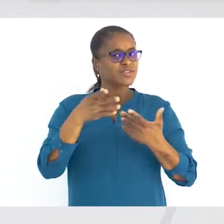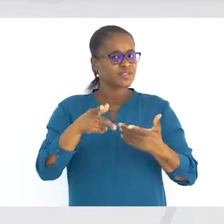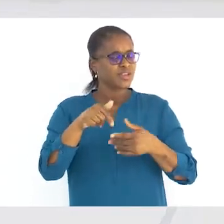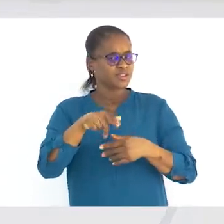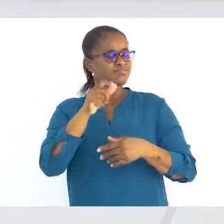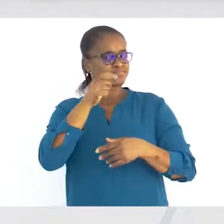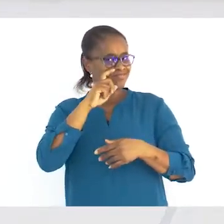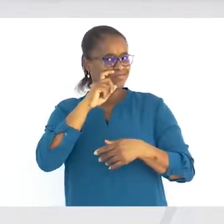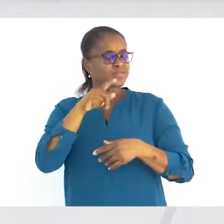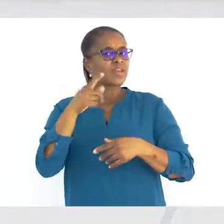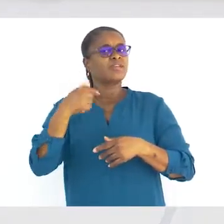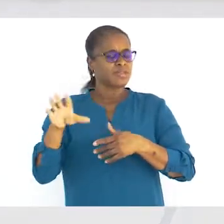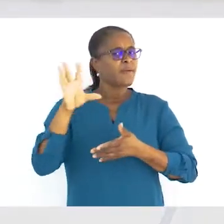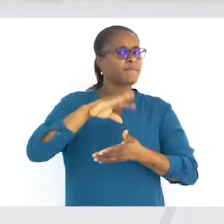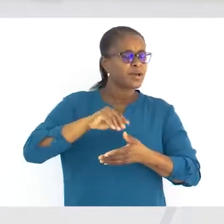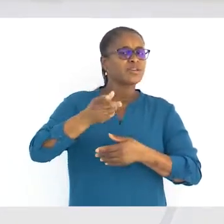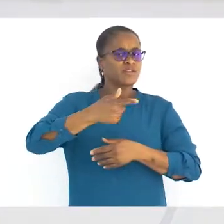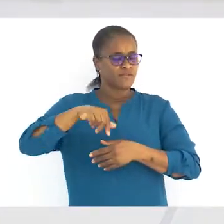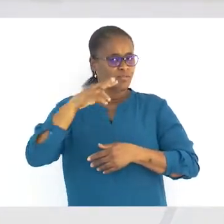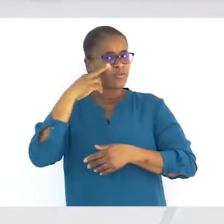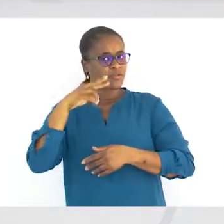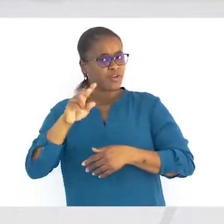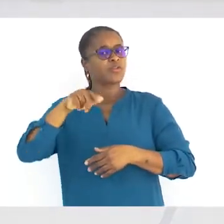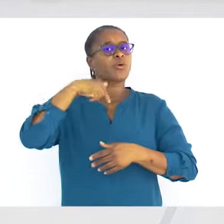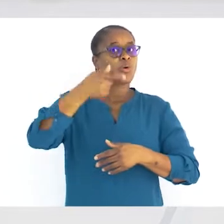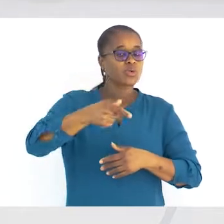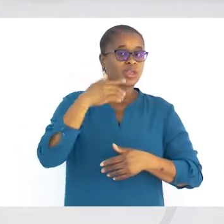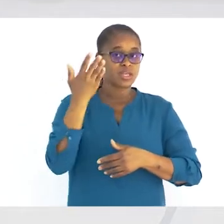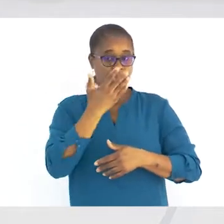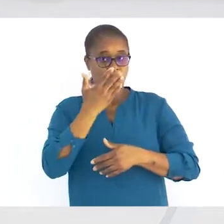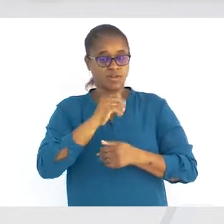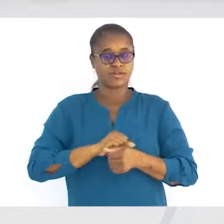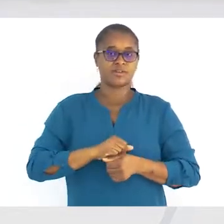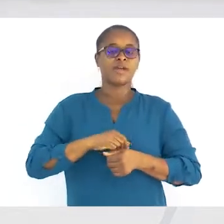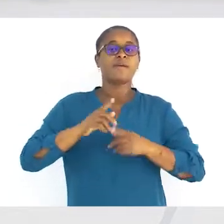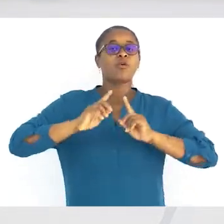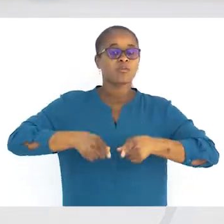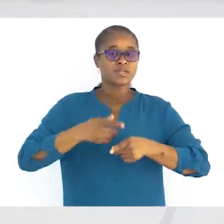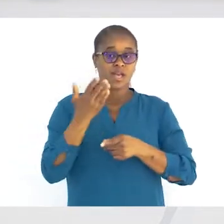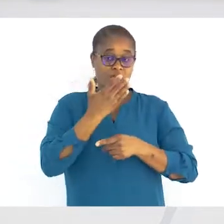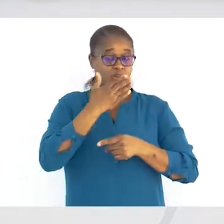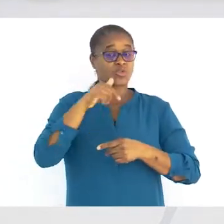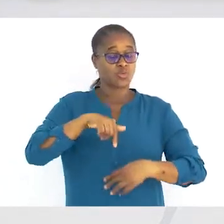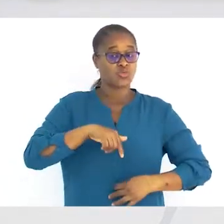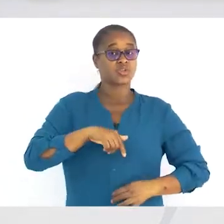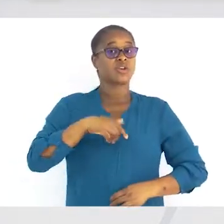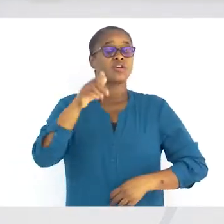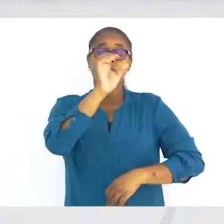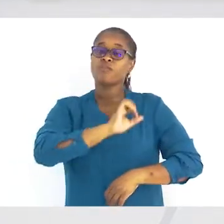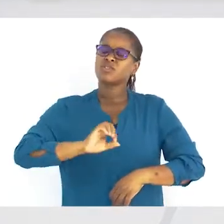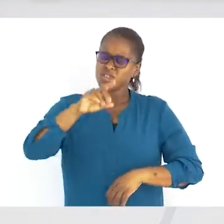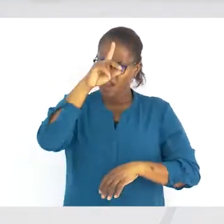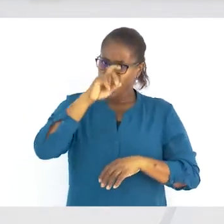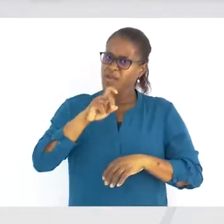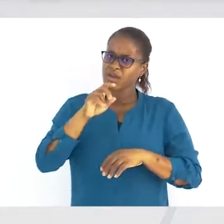medidas. Há mais e vamos ver noutras aulas. Para começar a aula de hoje, estão a lembrar